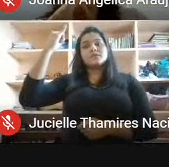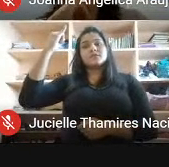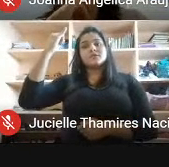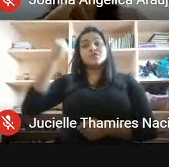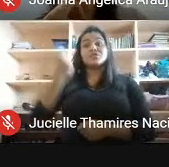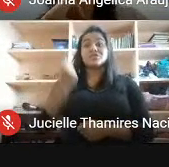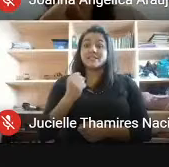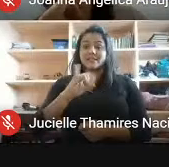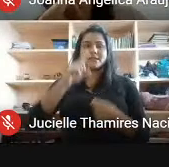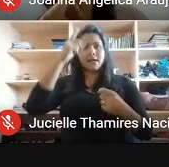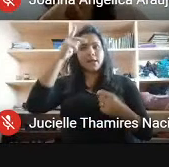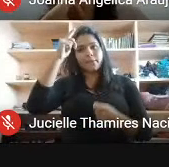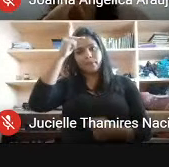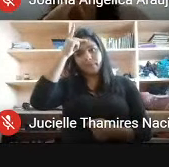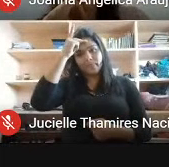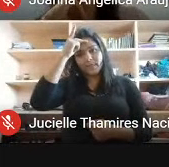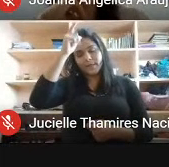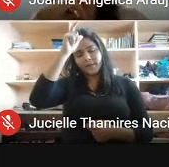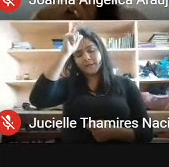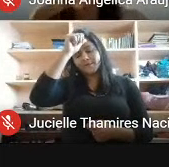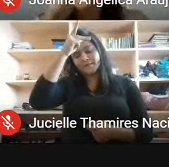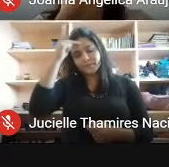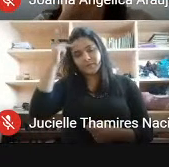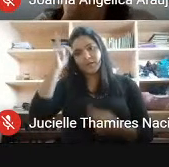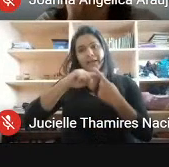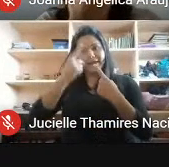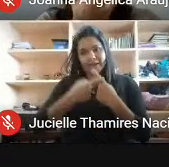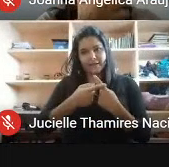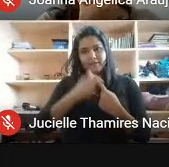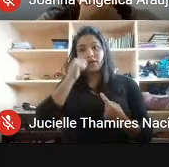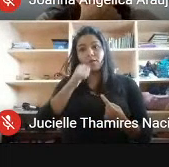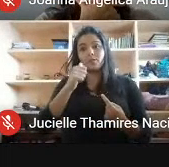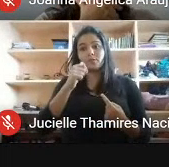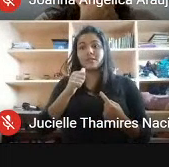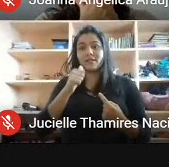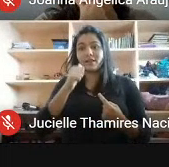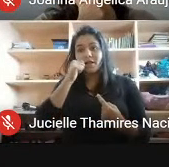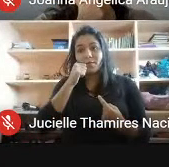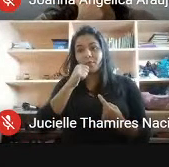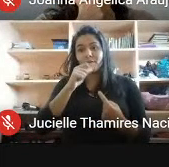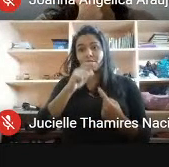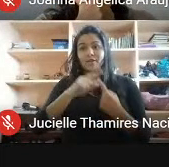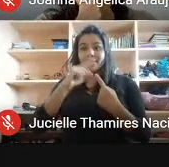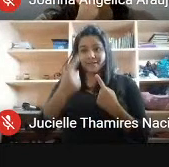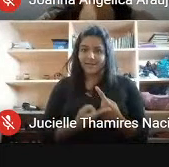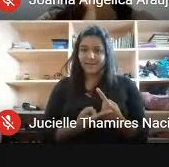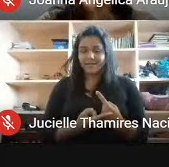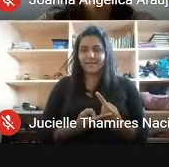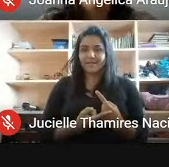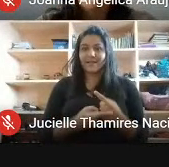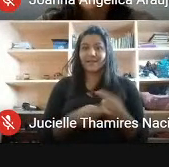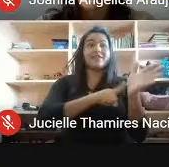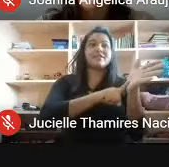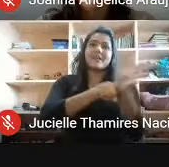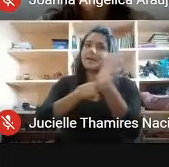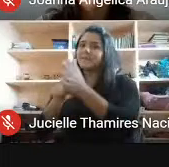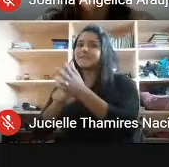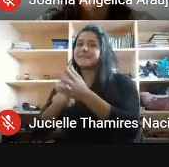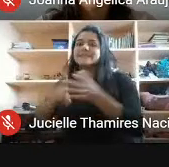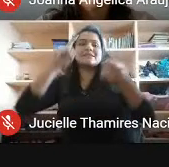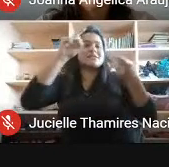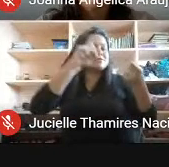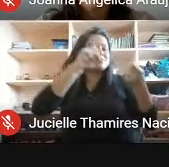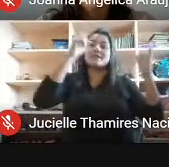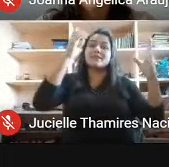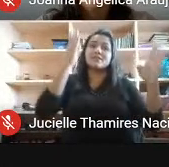se eu posso trabalhar nesse componente, ela é fundamental da saúde da mulher, que não é só esse, mas esse é um dos elementos